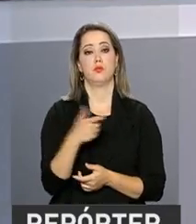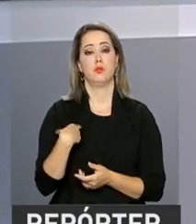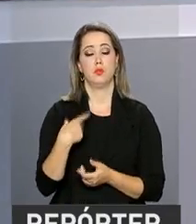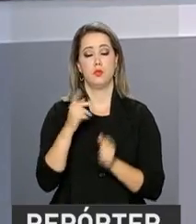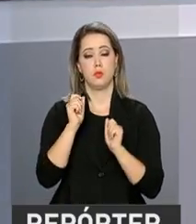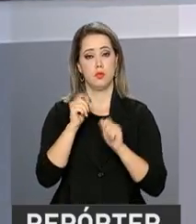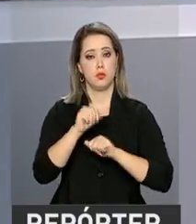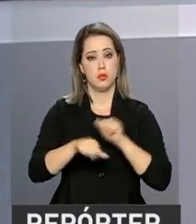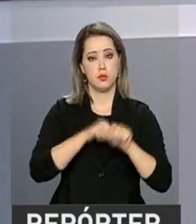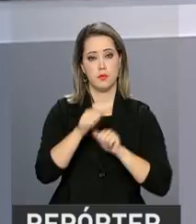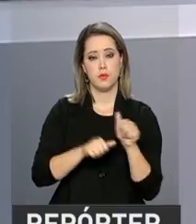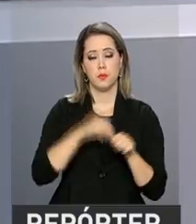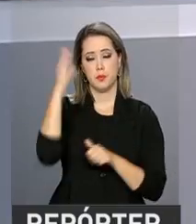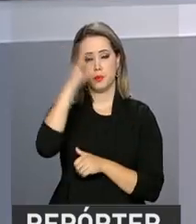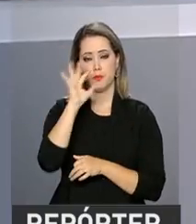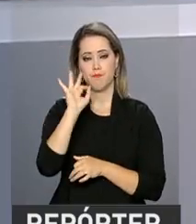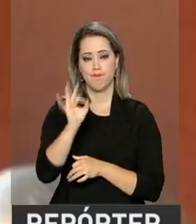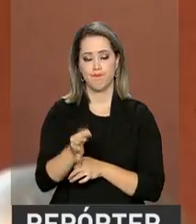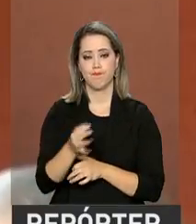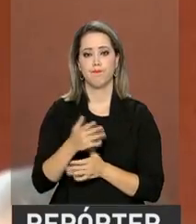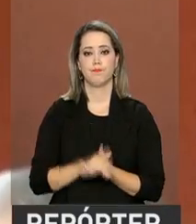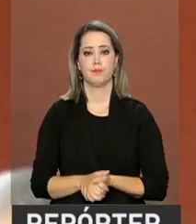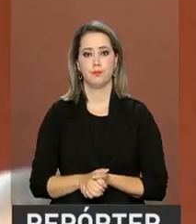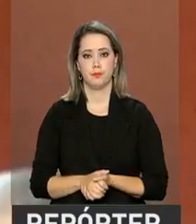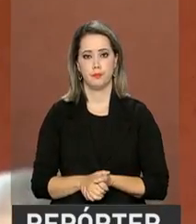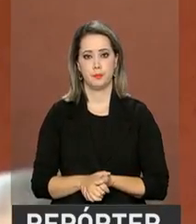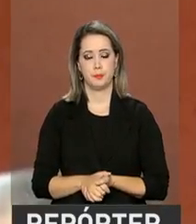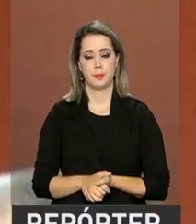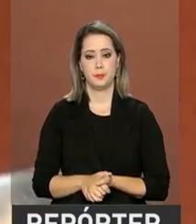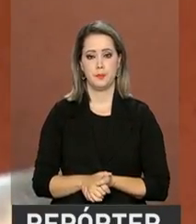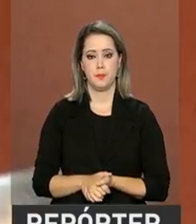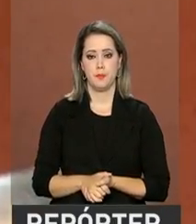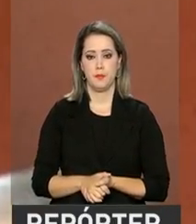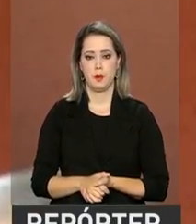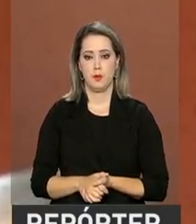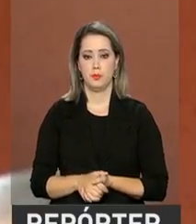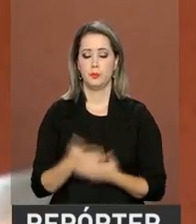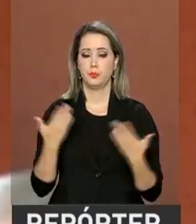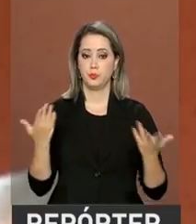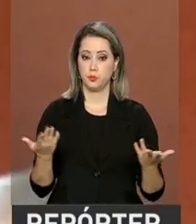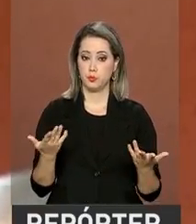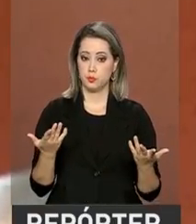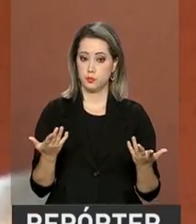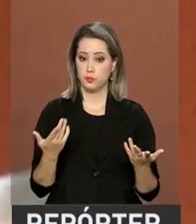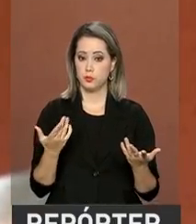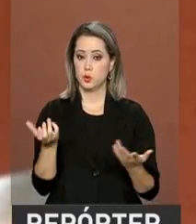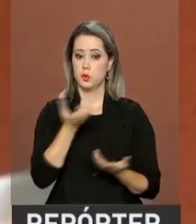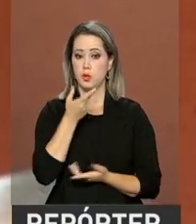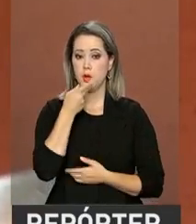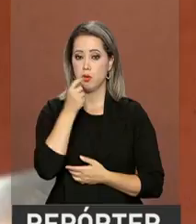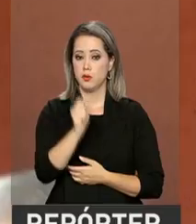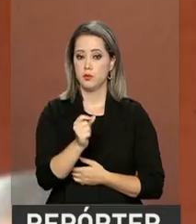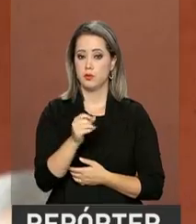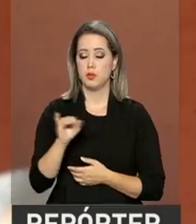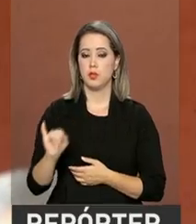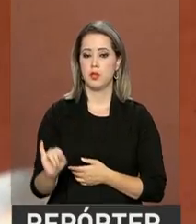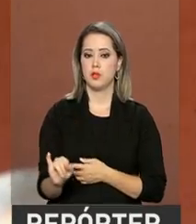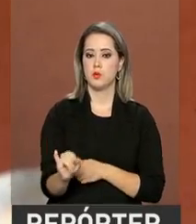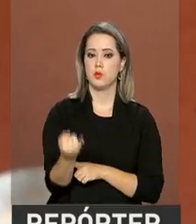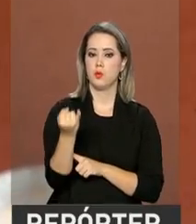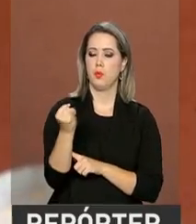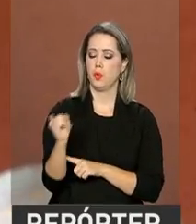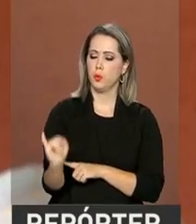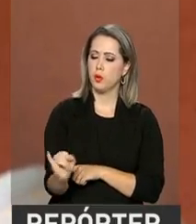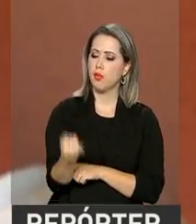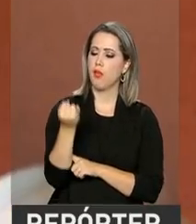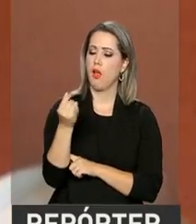receber investimentos com essas medidas e eu quero dizer que as oportunidades de investimentos